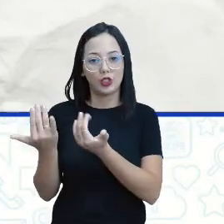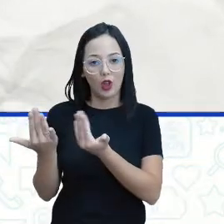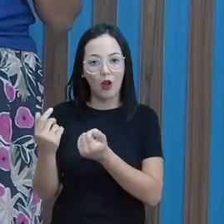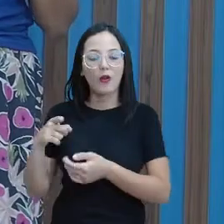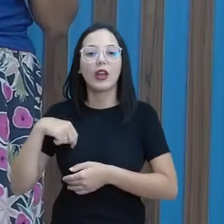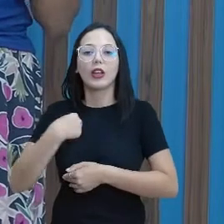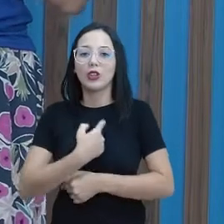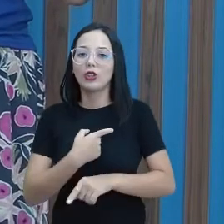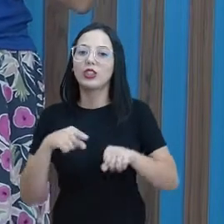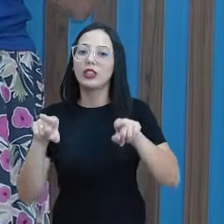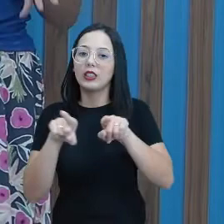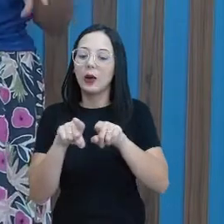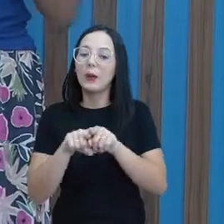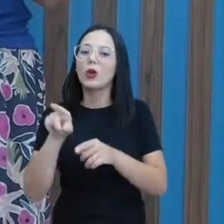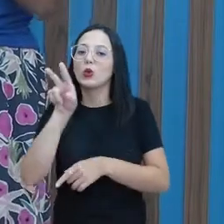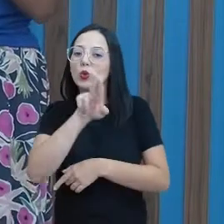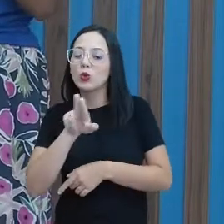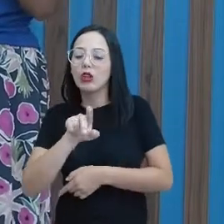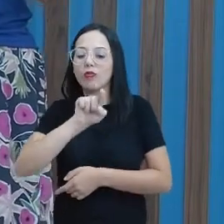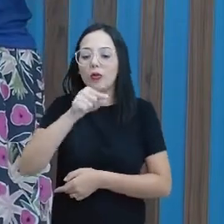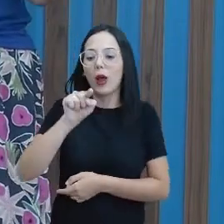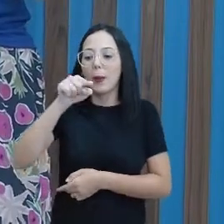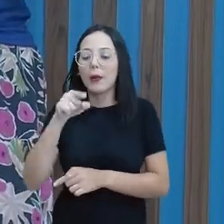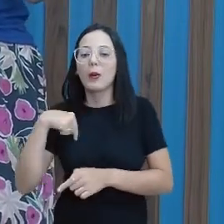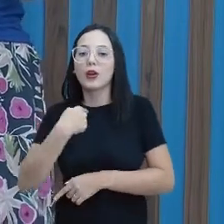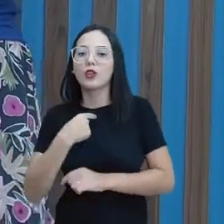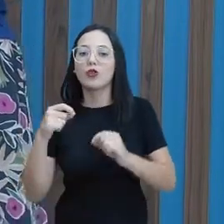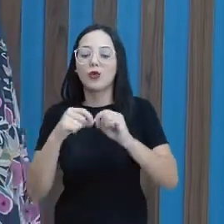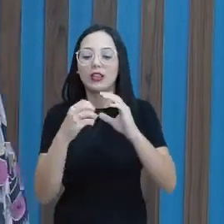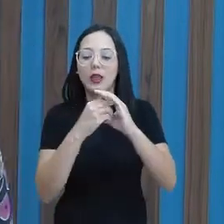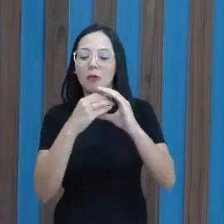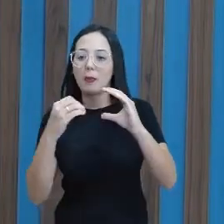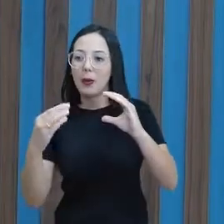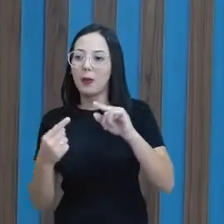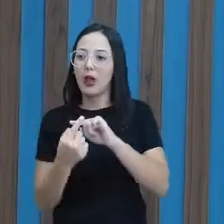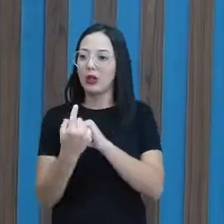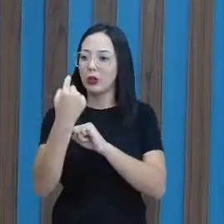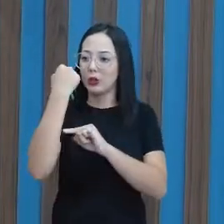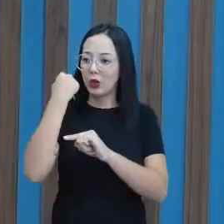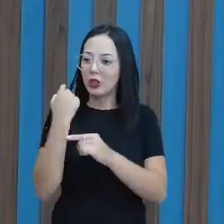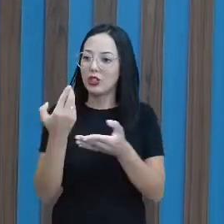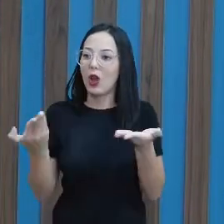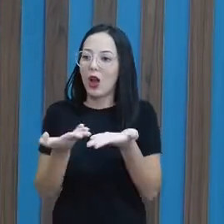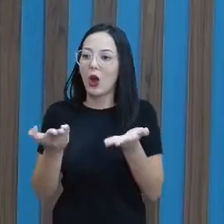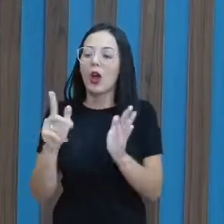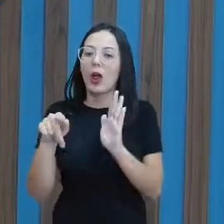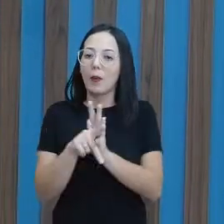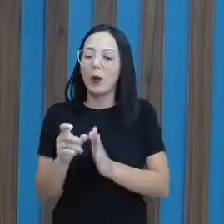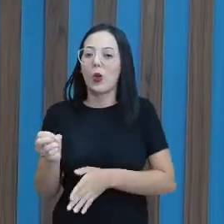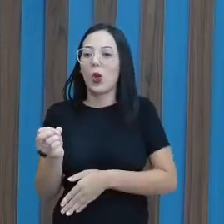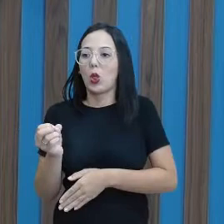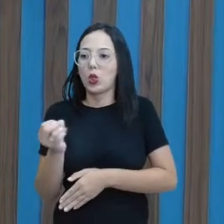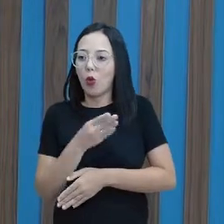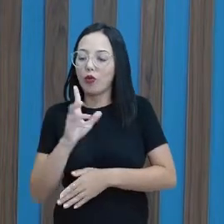gente usava a pontuação para fazer as carinhas. E os emojis são fruto disso, né?